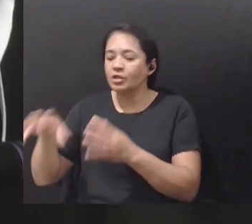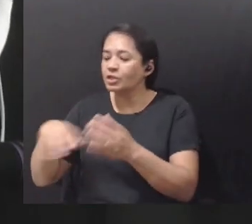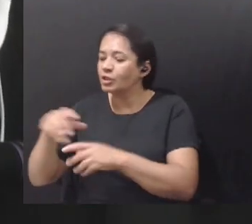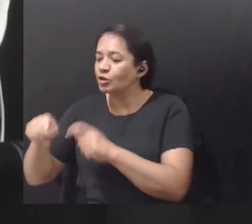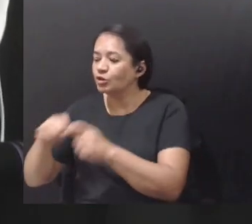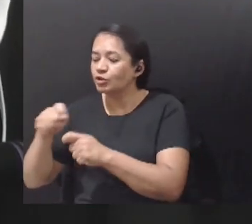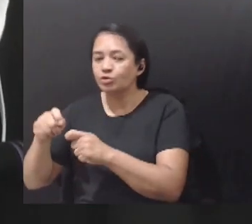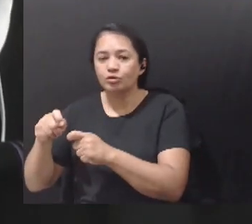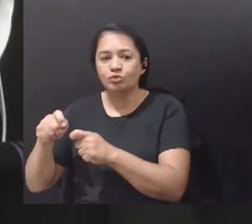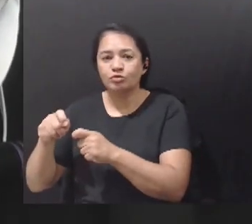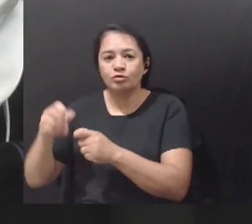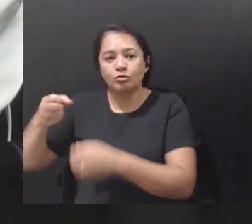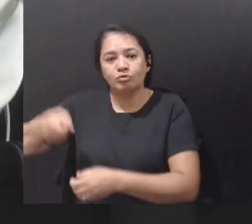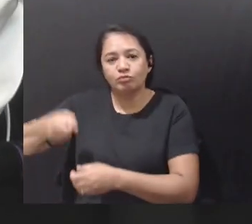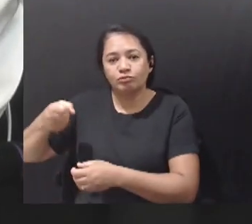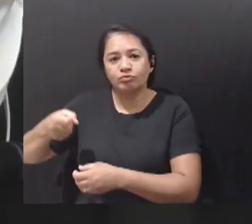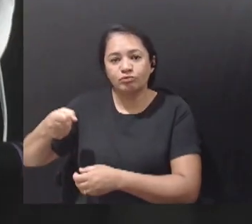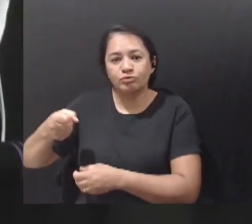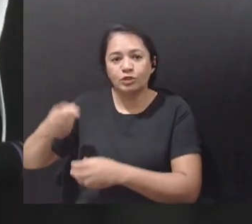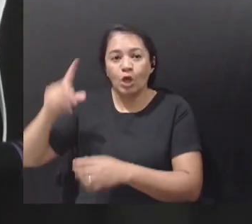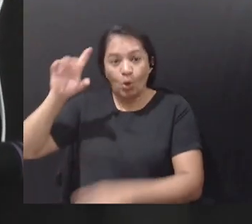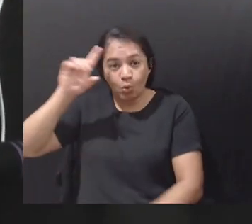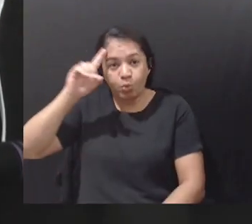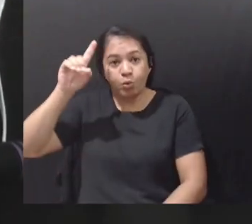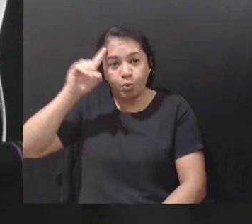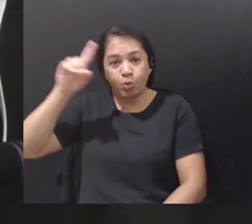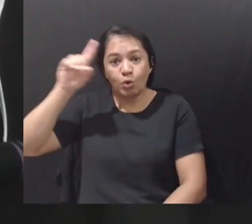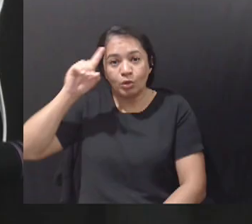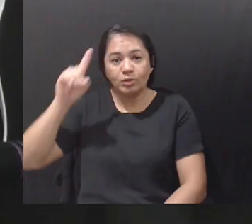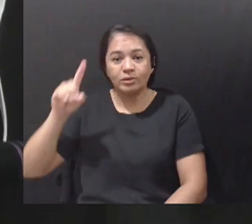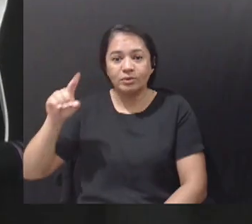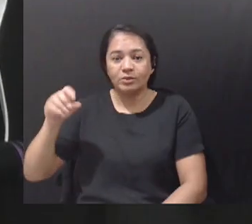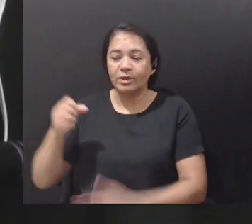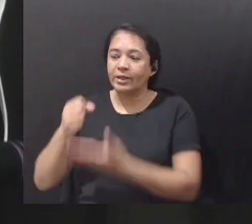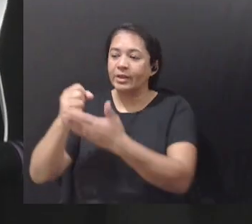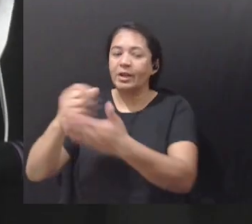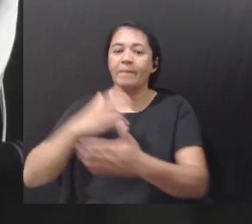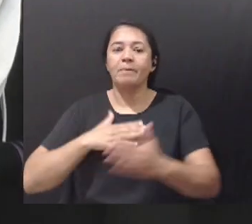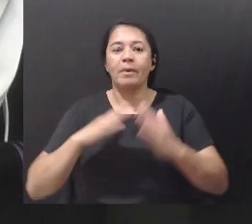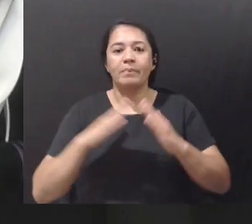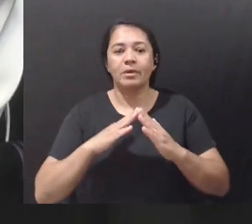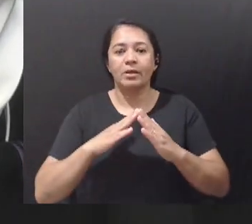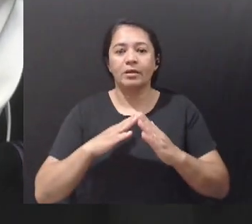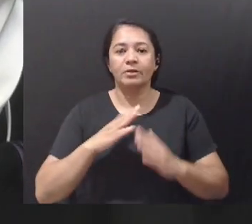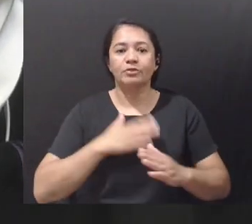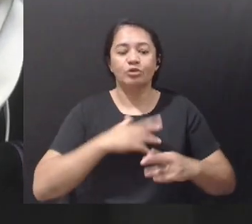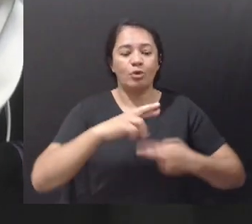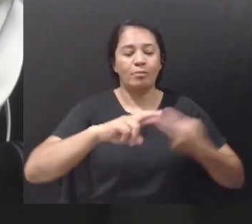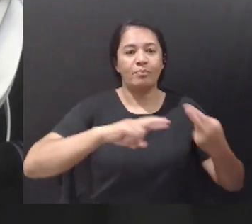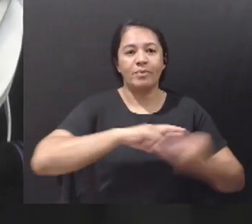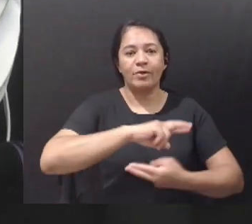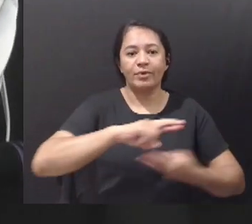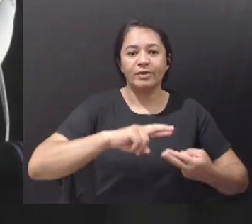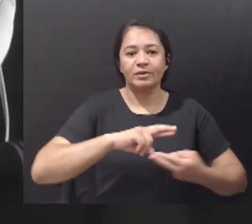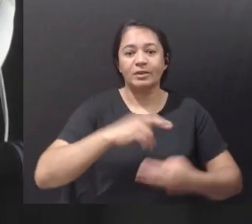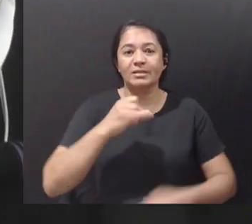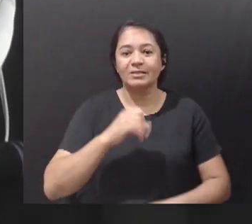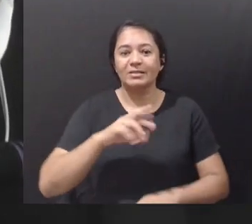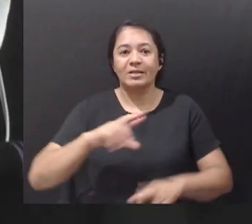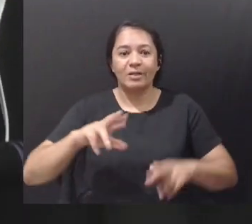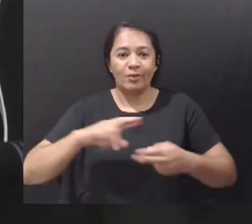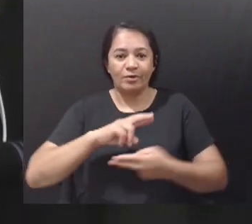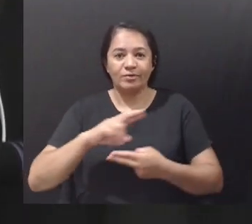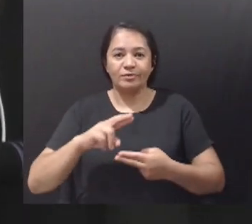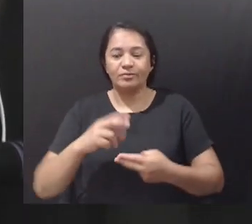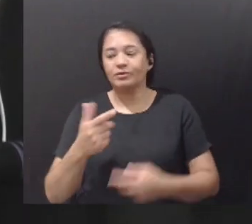reciclável. Todo dia, isso eu faço. E levo para minha casa e ponho no meu reciclável. E se não é reciclável, eu ponho num outro